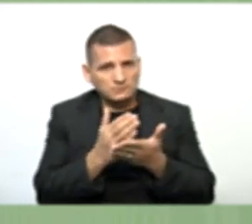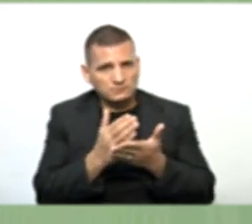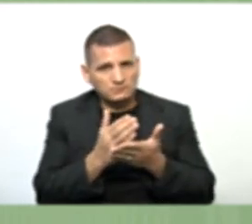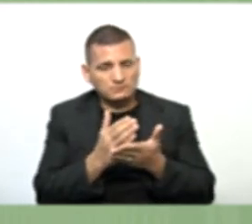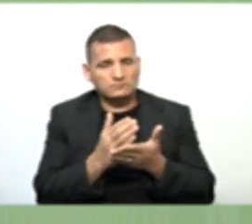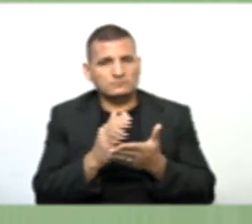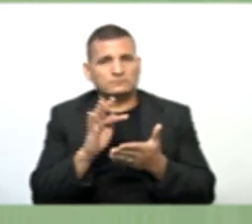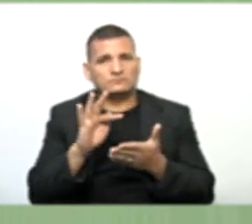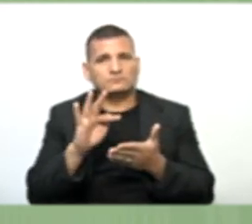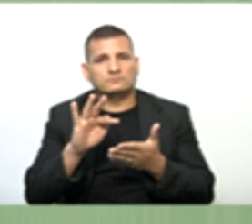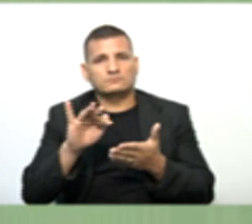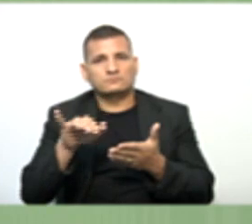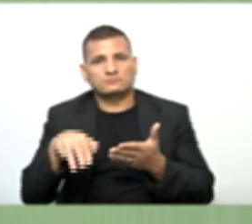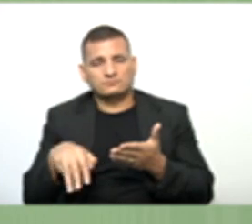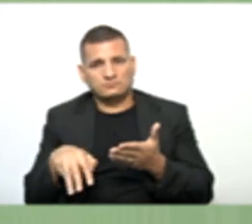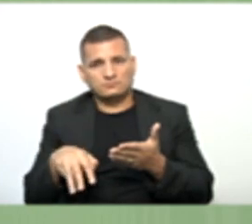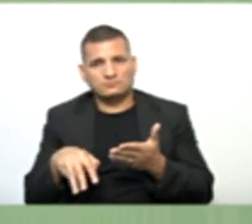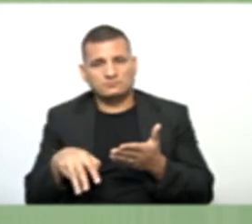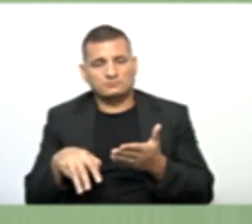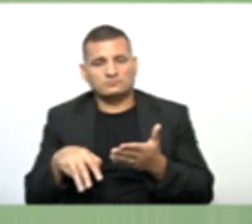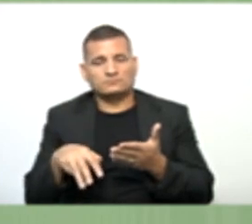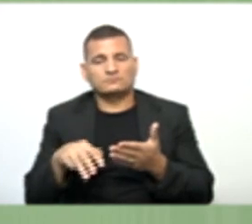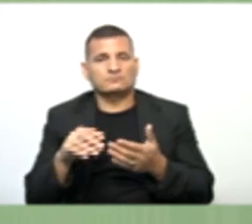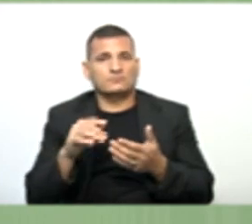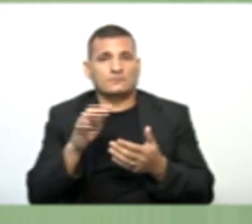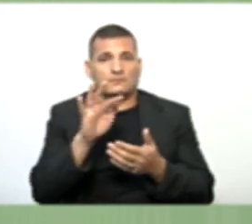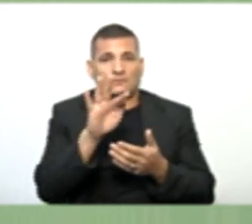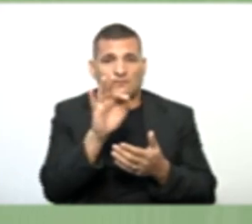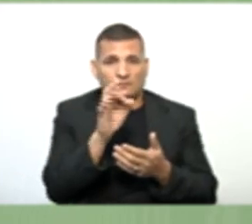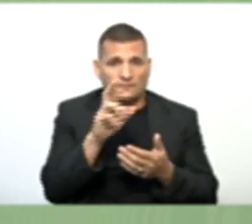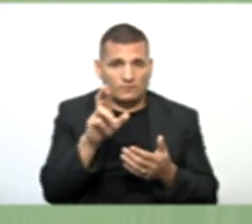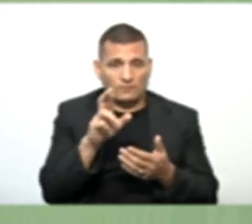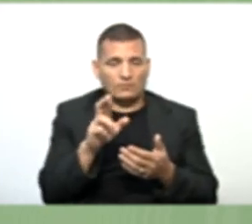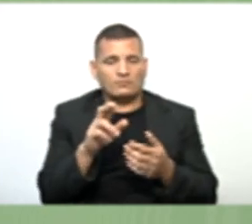passo. Quer dizer, eu vou executar o for comumente, né?